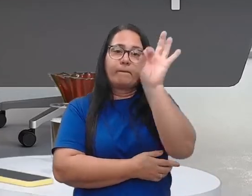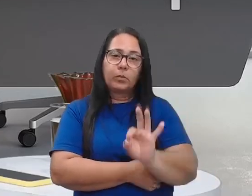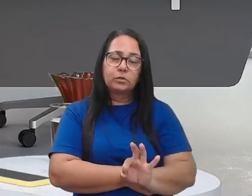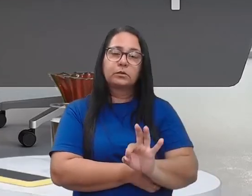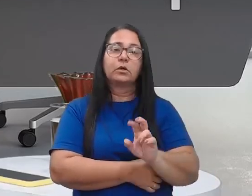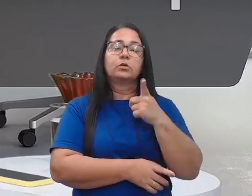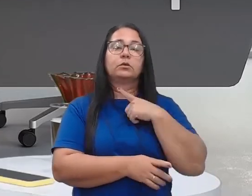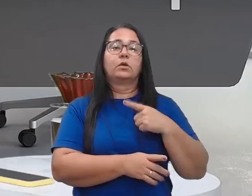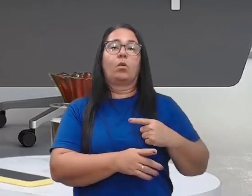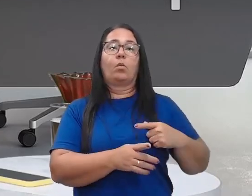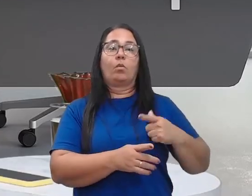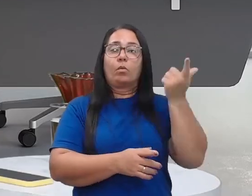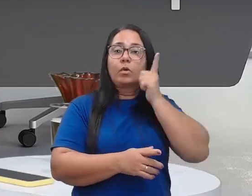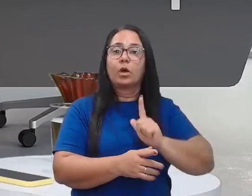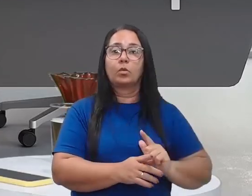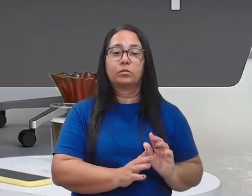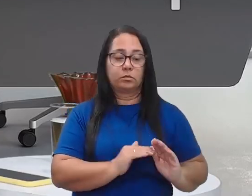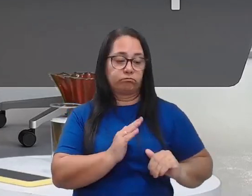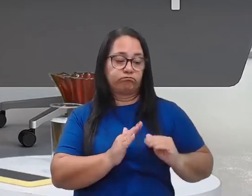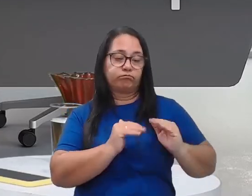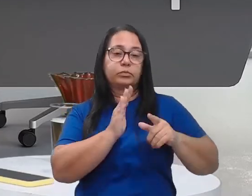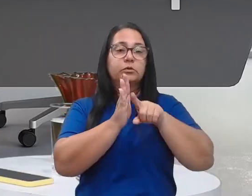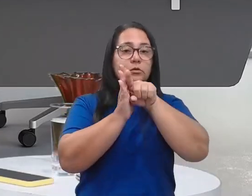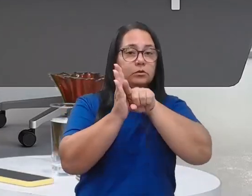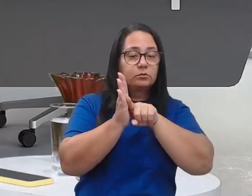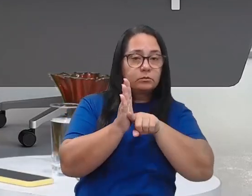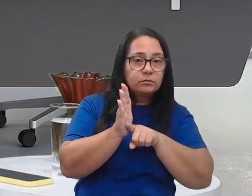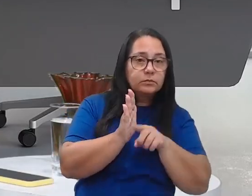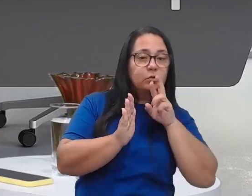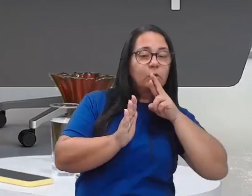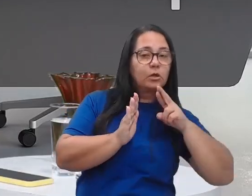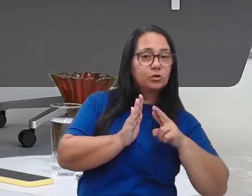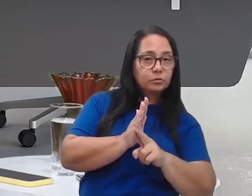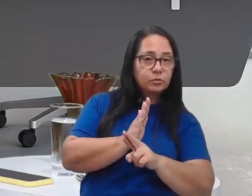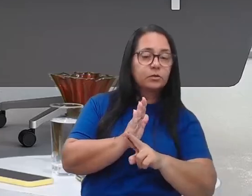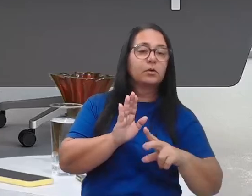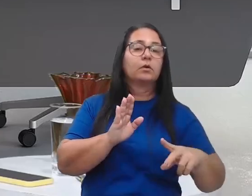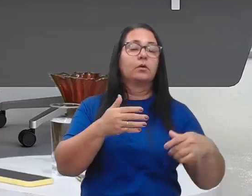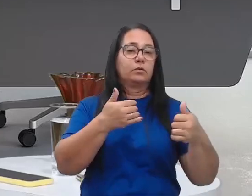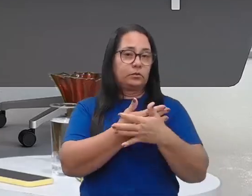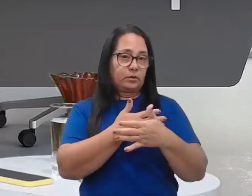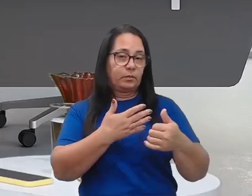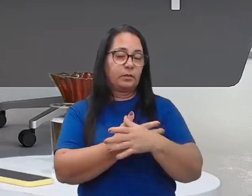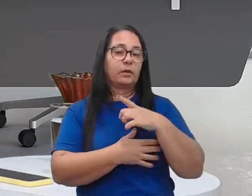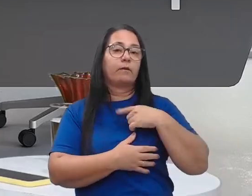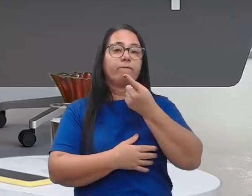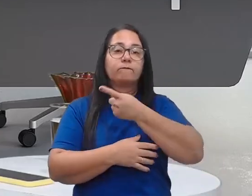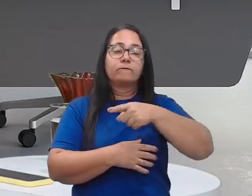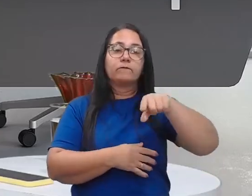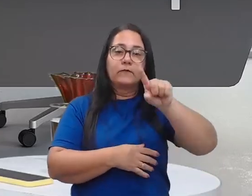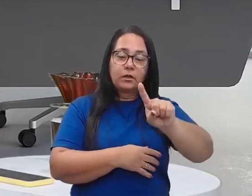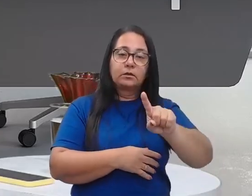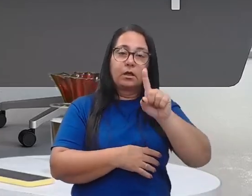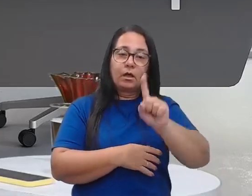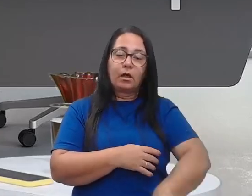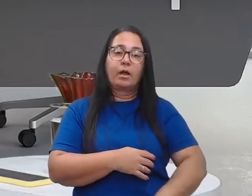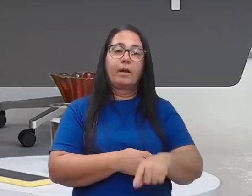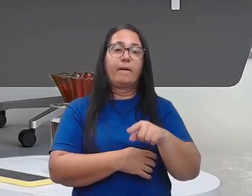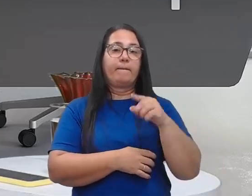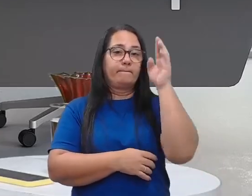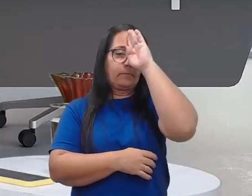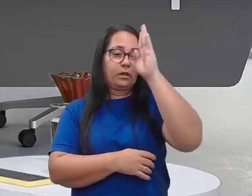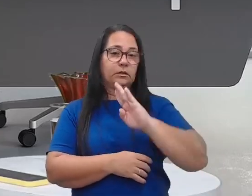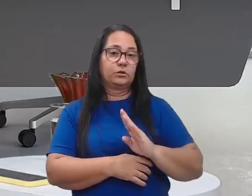pelos estudos que têm sido feitos, e o Sebrae validando essa informação, é de que o Brasil fique em primeiro lugar em desenvolvimento. Não é